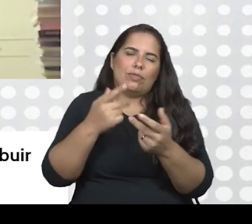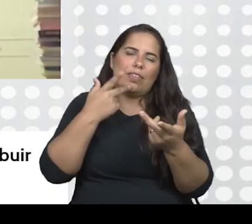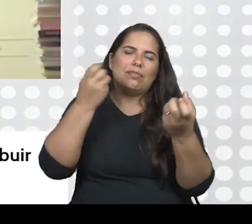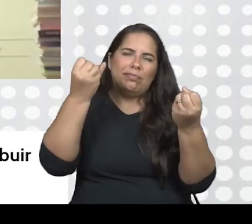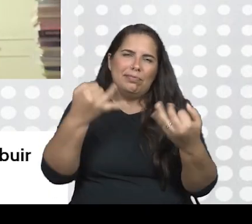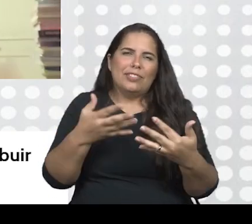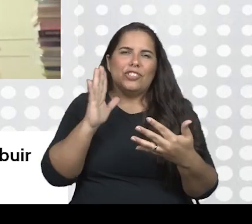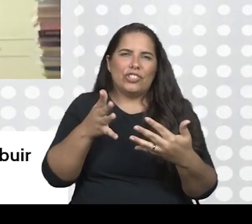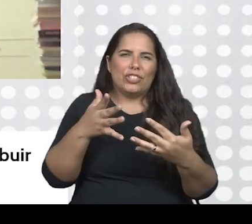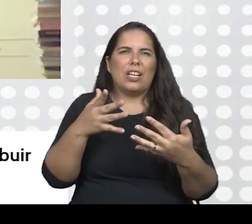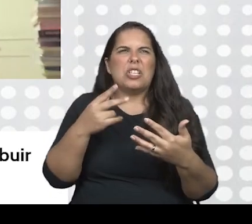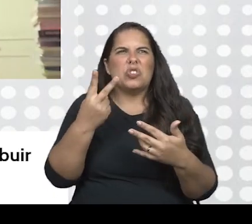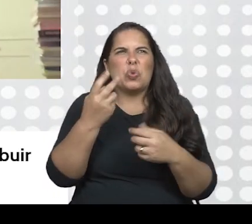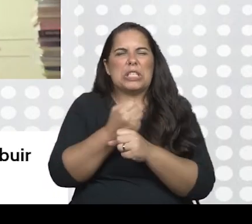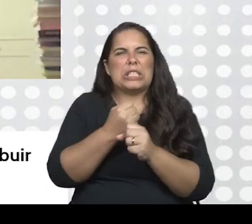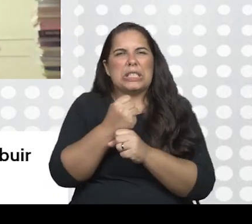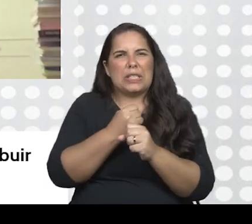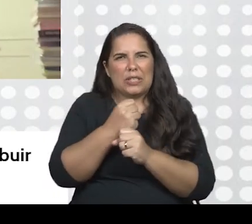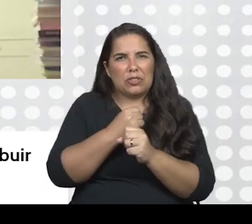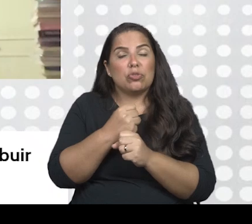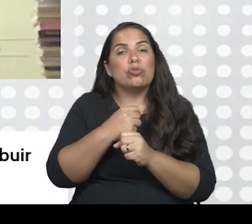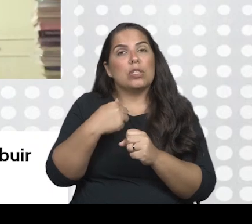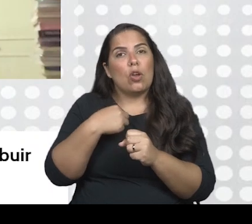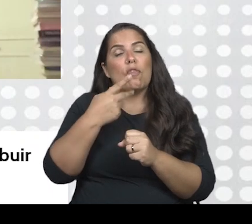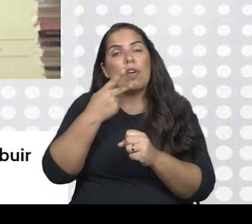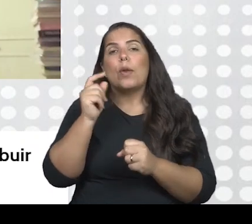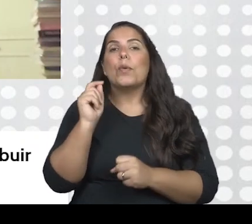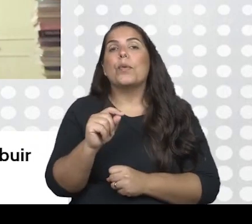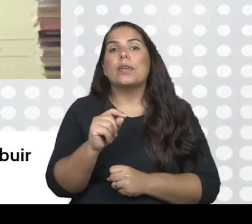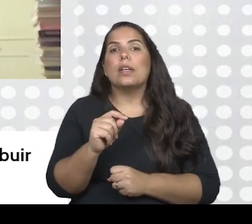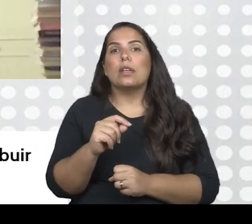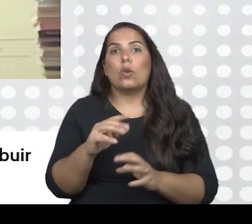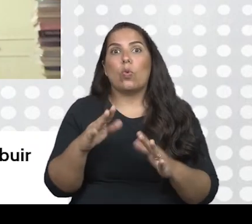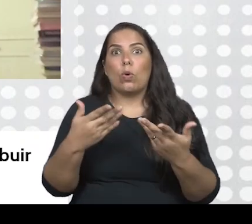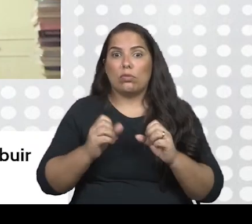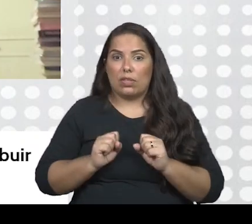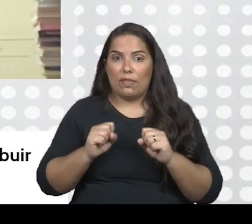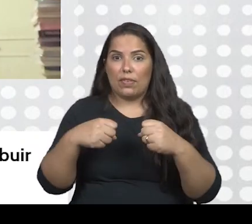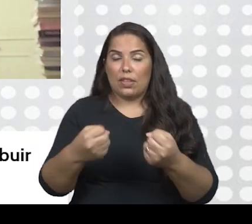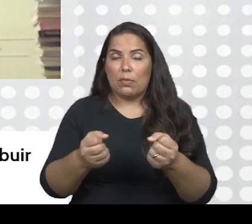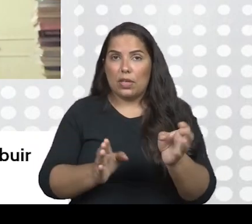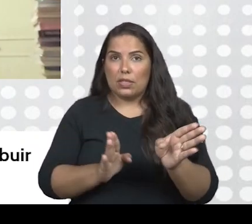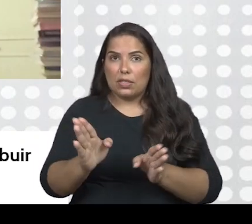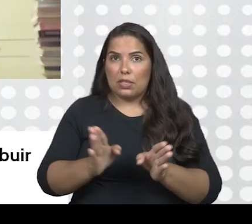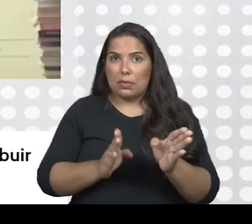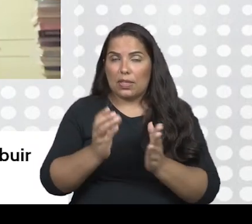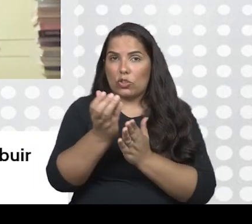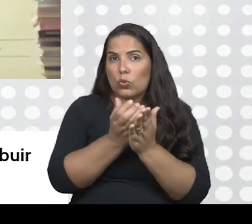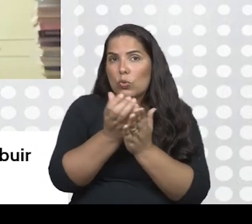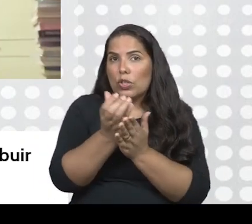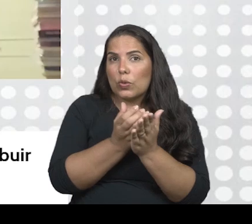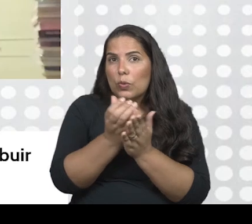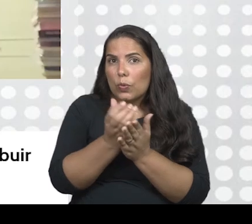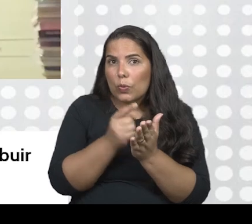já há bastante tempo, há uns 2 anos, e que eu tenho dito, quando defendemos a acessibilidade